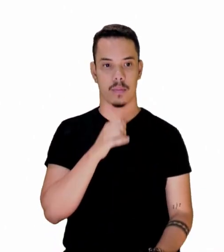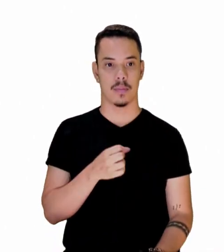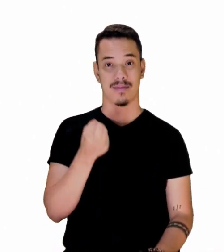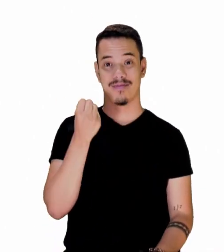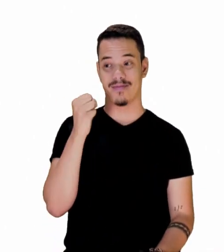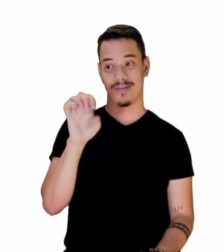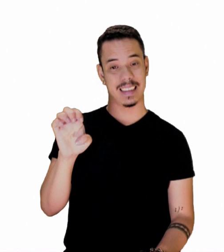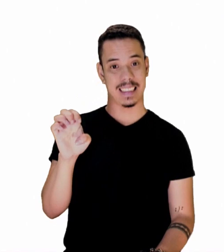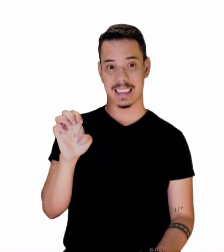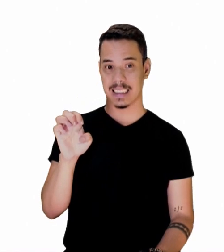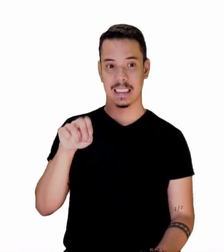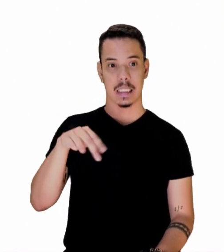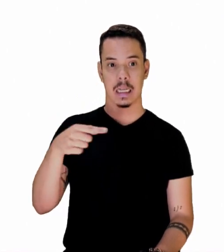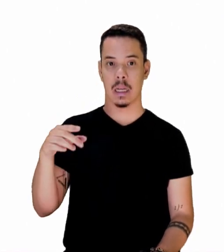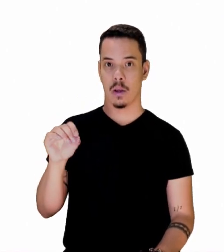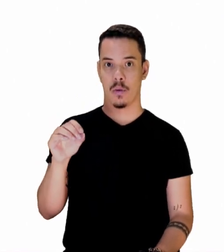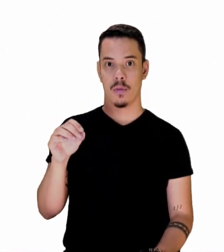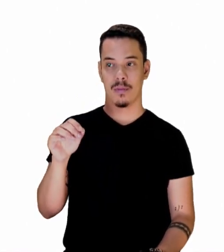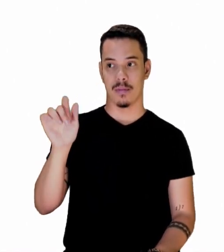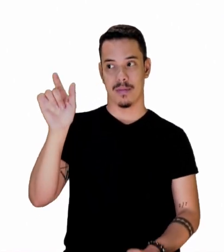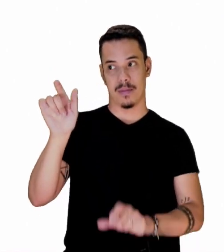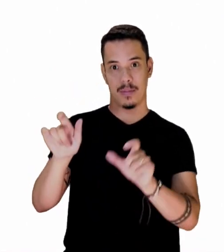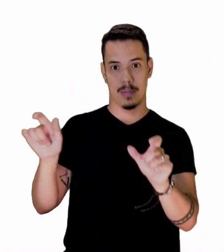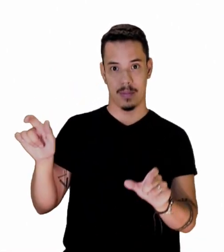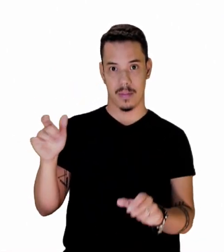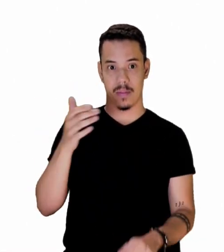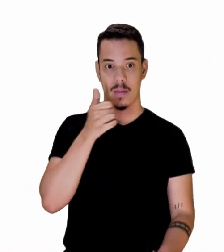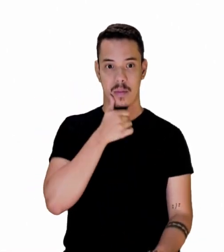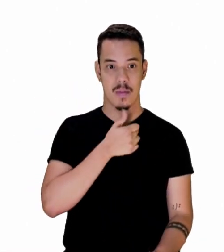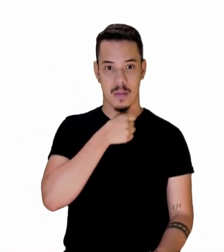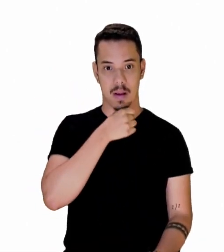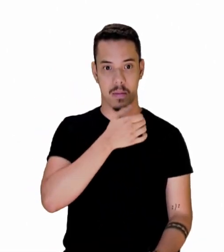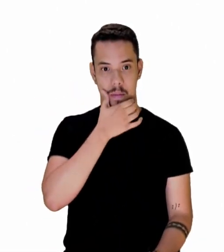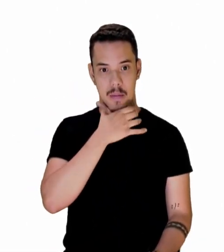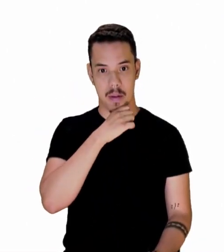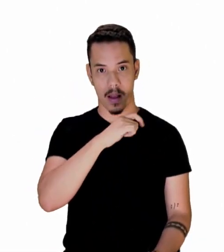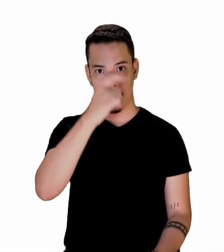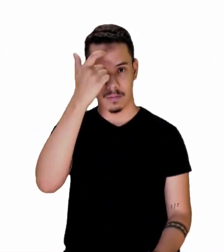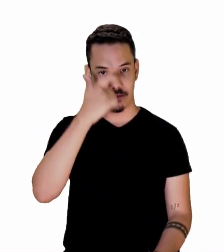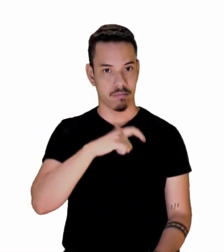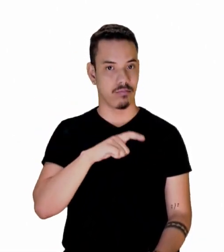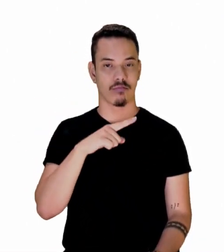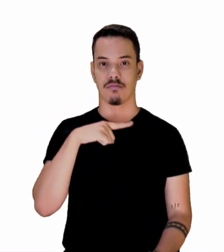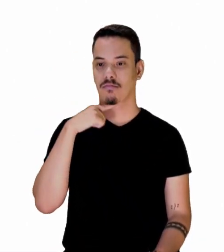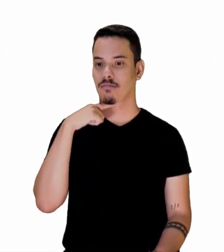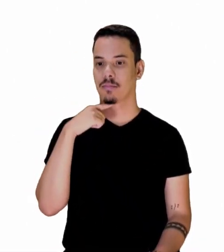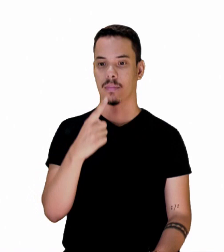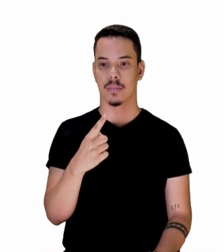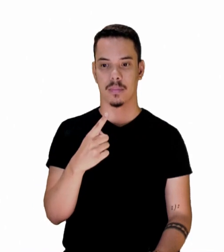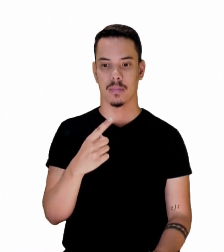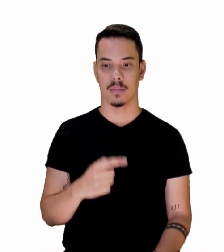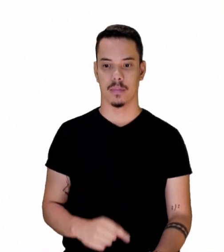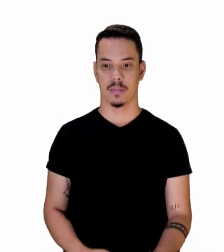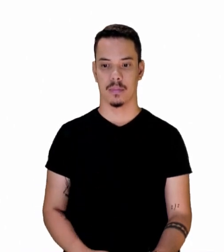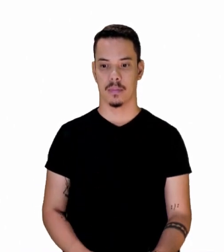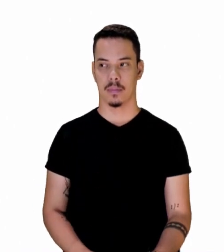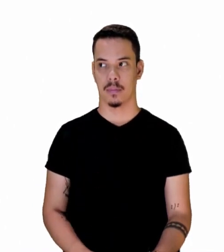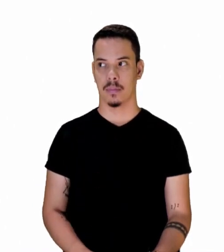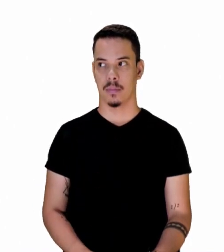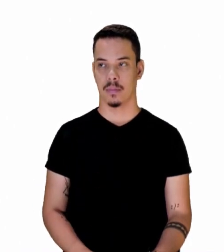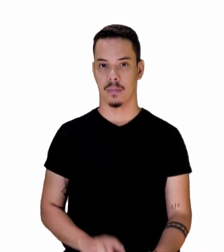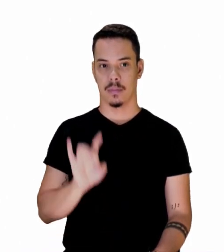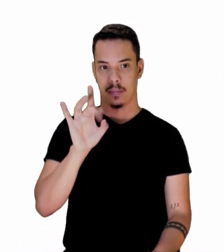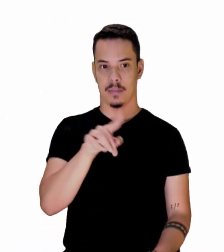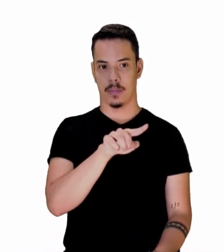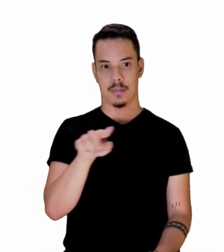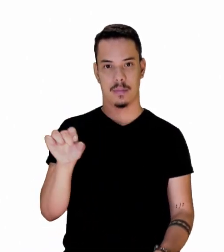não fossem meus pais, não seria quem eu sou. Caso não fossem meus pais, não seria quem eu sou. Só você fazer